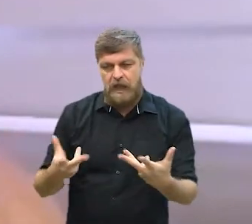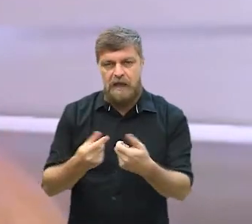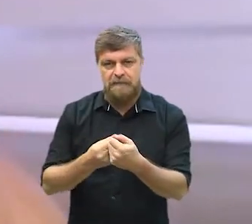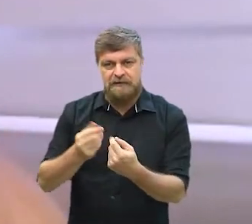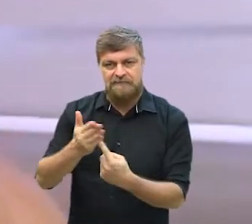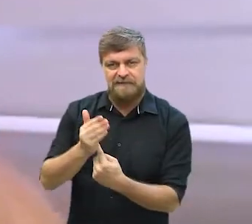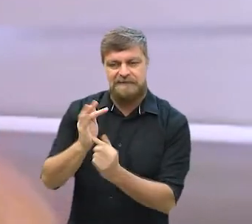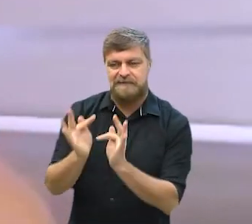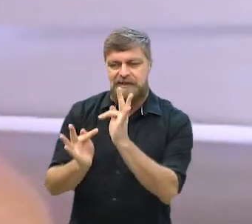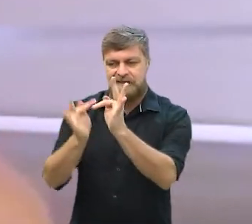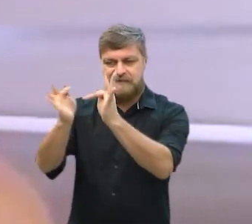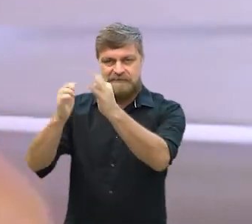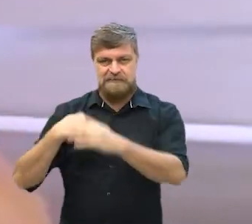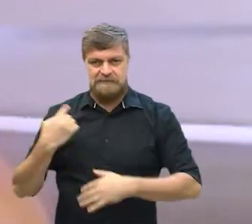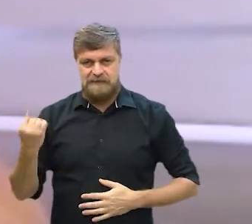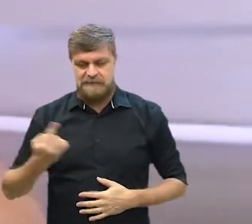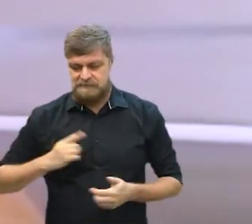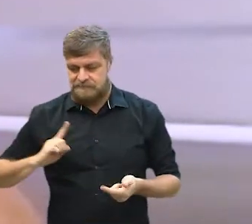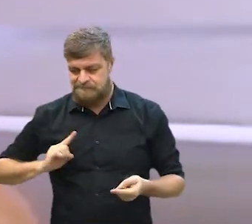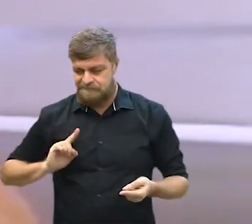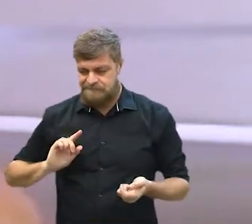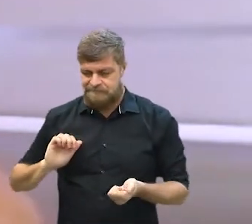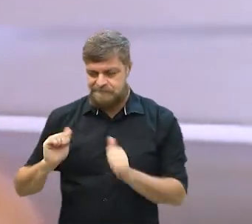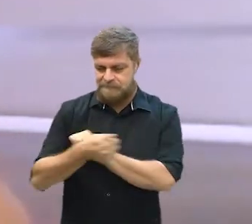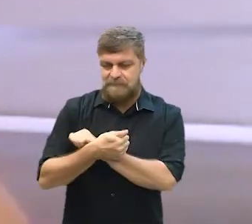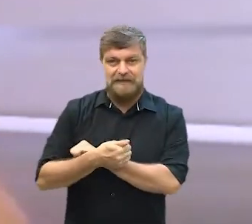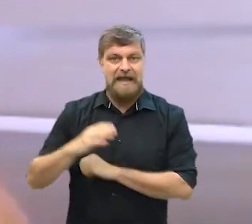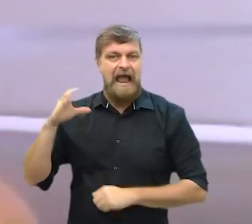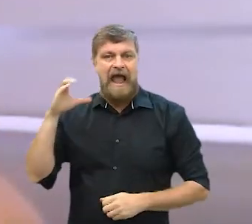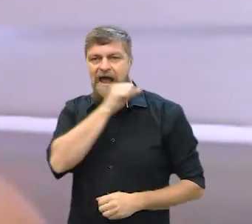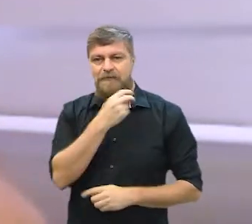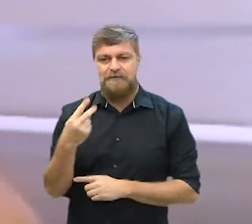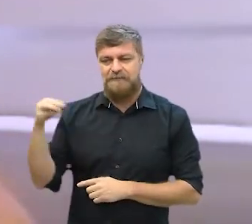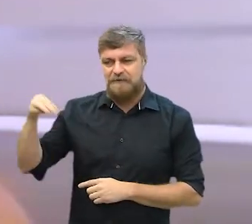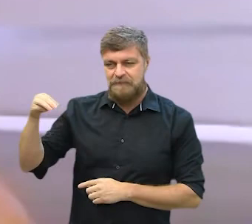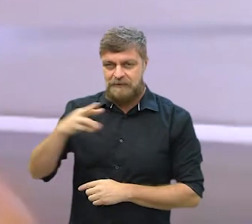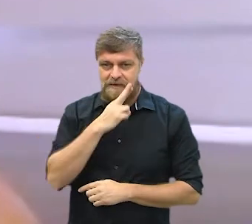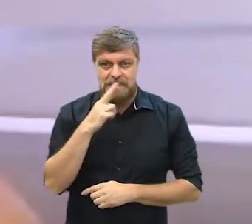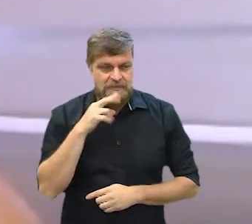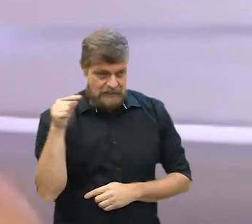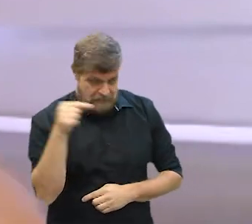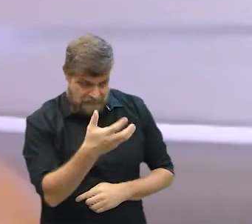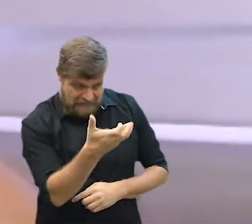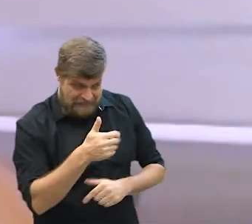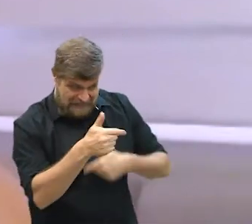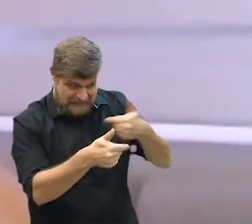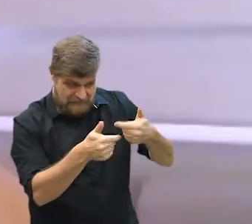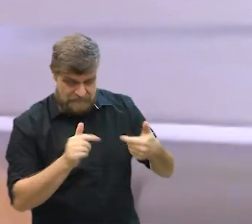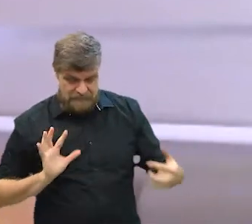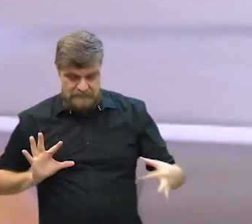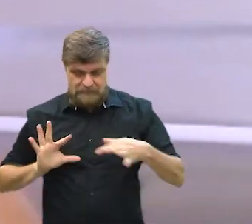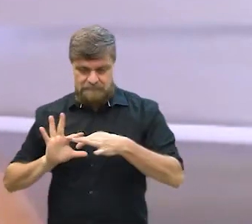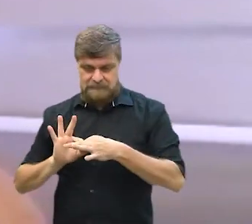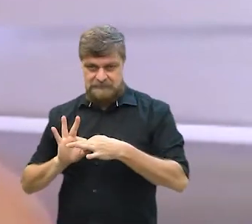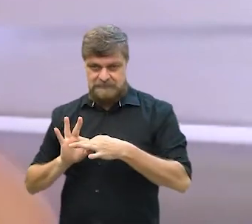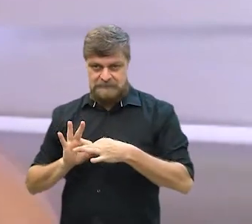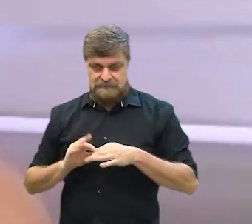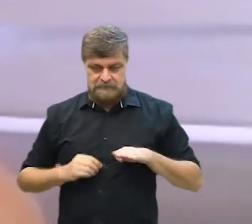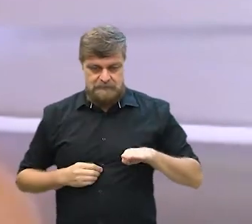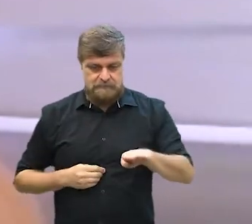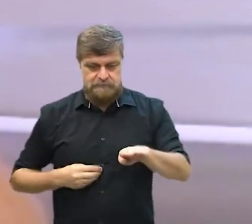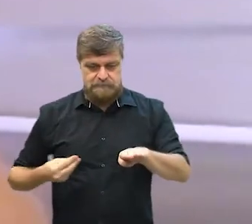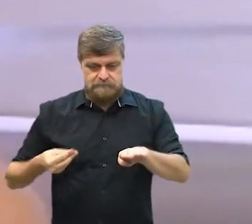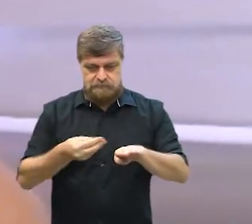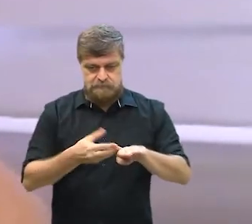maravilha da tecnologia. Nós conseguimos fazer essa inversão em 2 minutos. Se o restaurante que estiver trabalhando comigo com